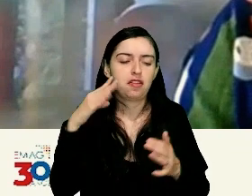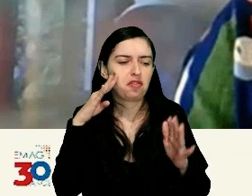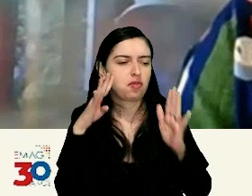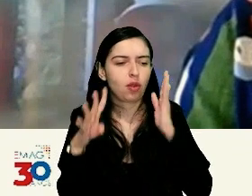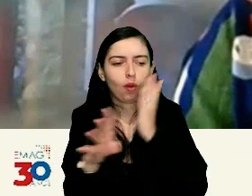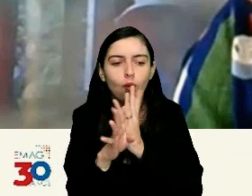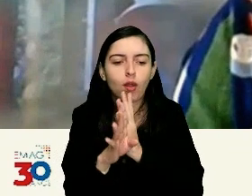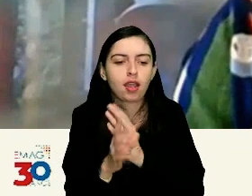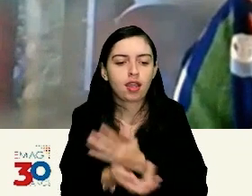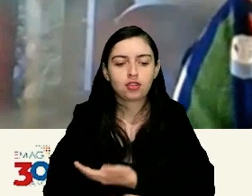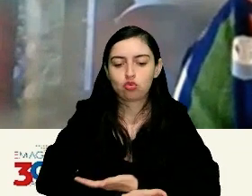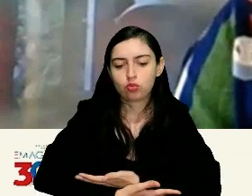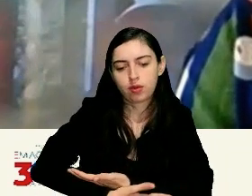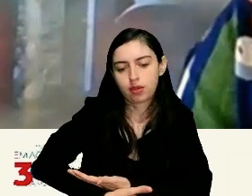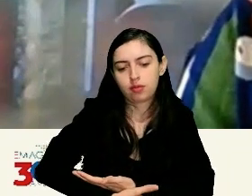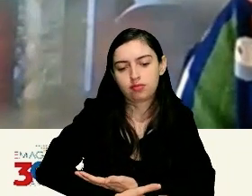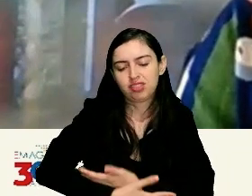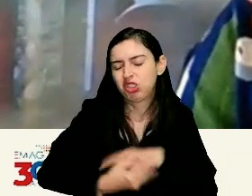decorrente de um abuso,